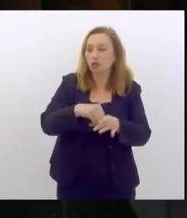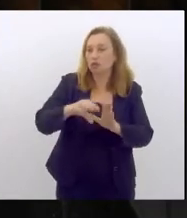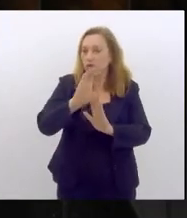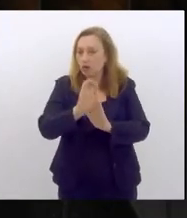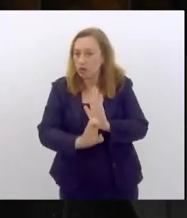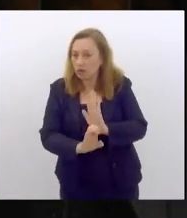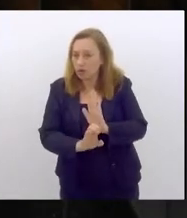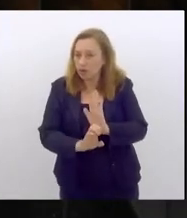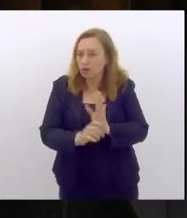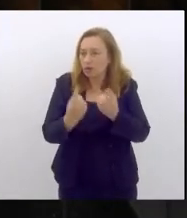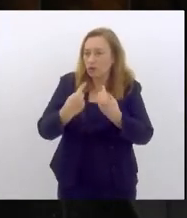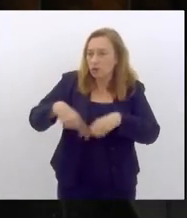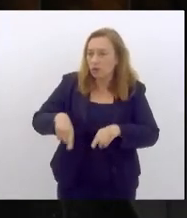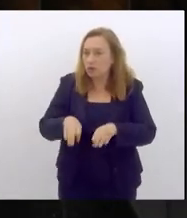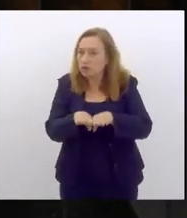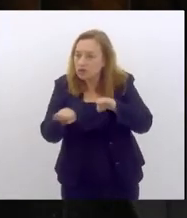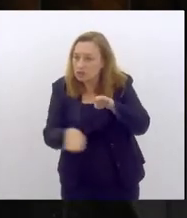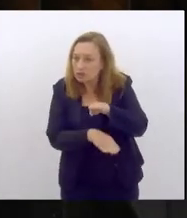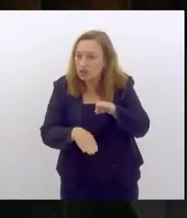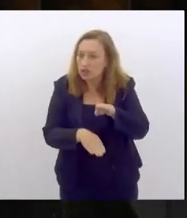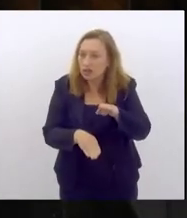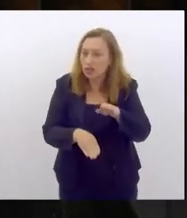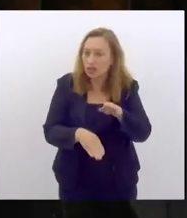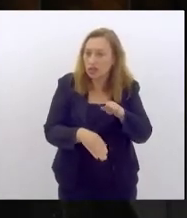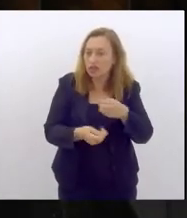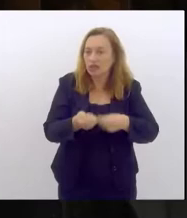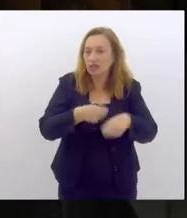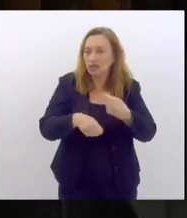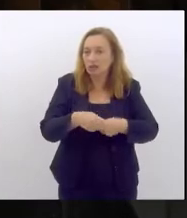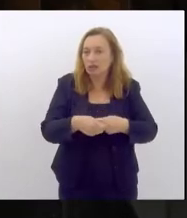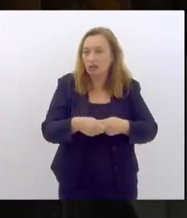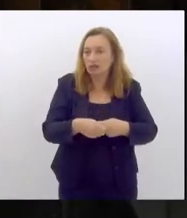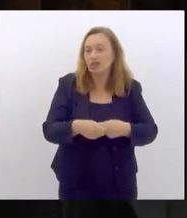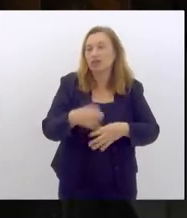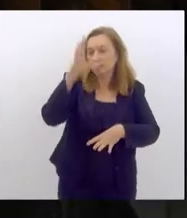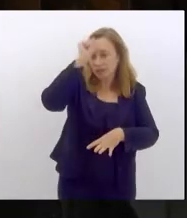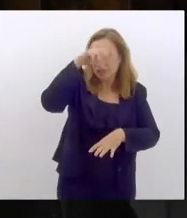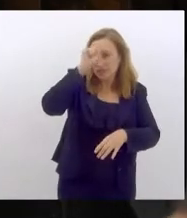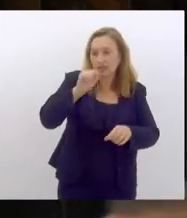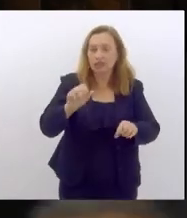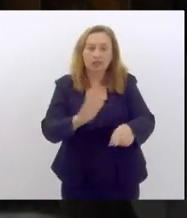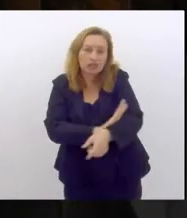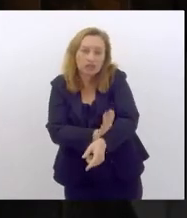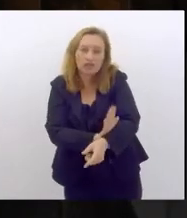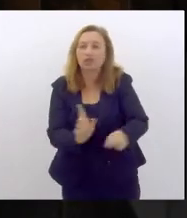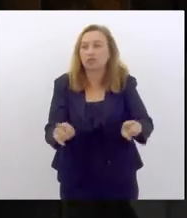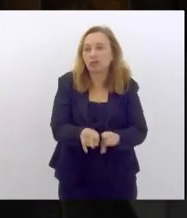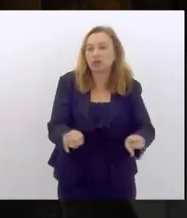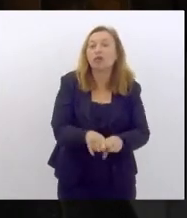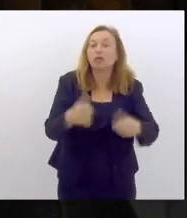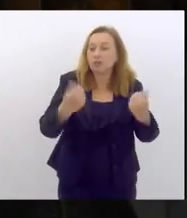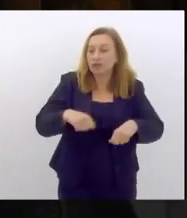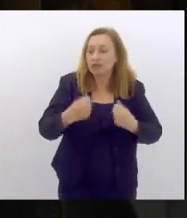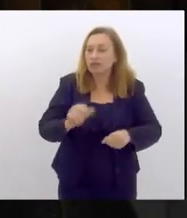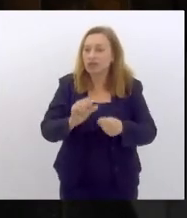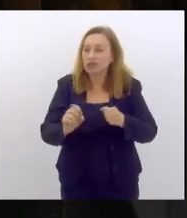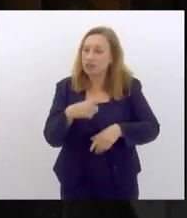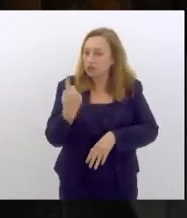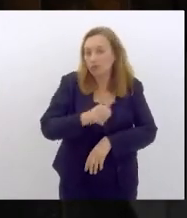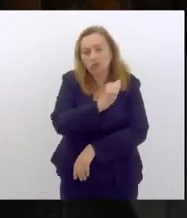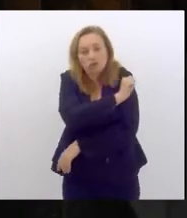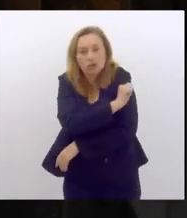combate à desigualdade socioeconômica na aprendizagem e desigualdade racial. A gente tem que fazer com que os nossos